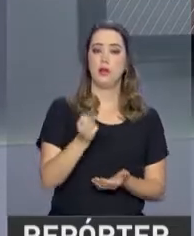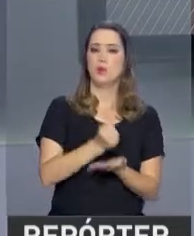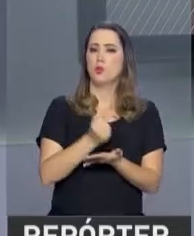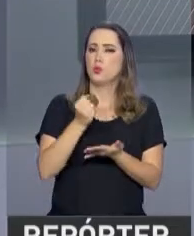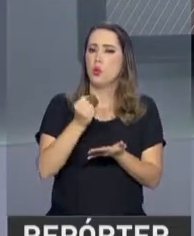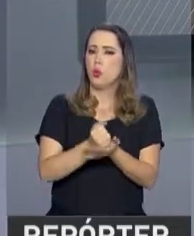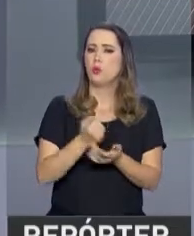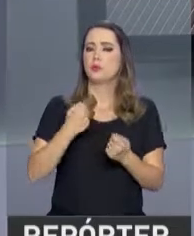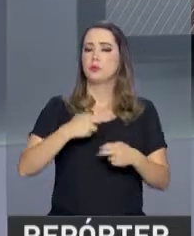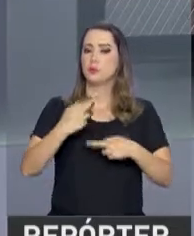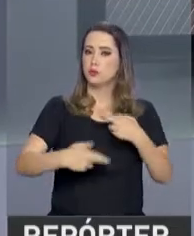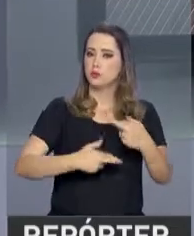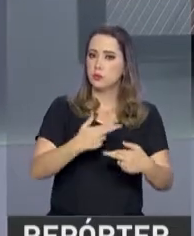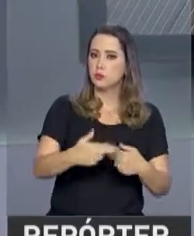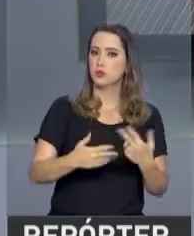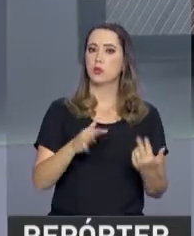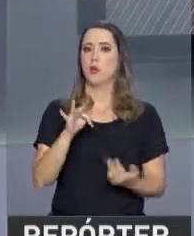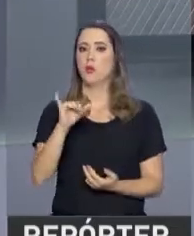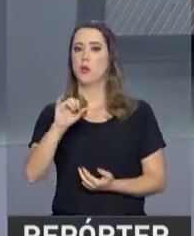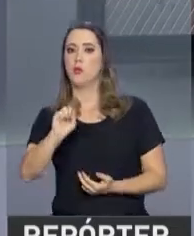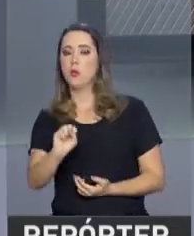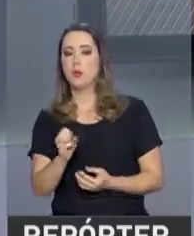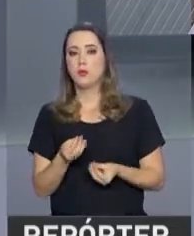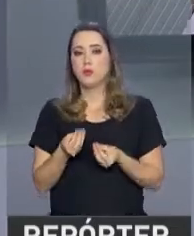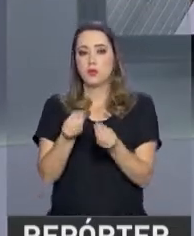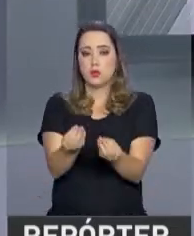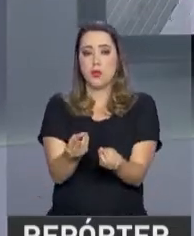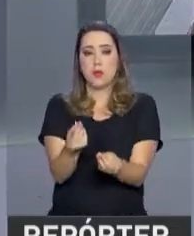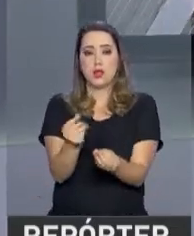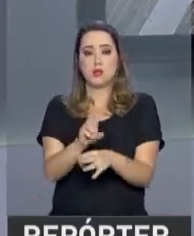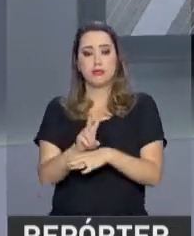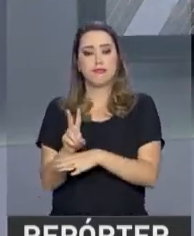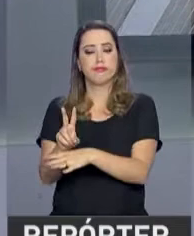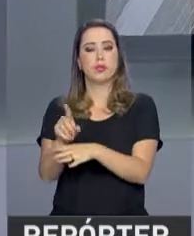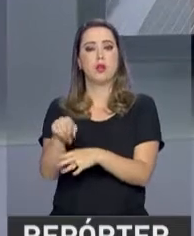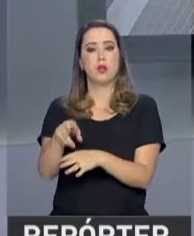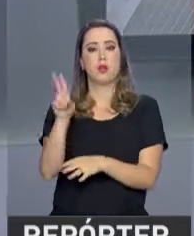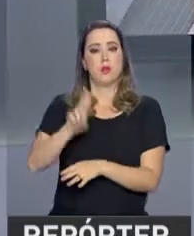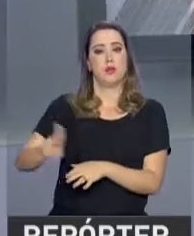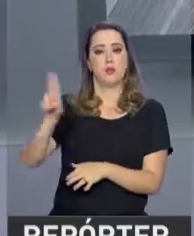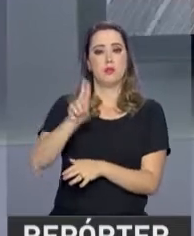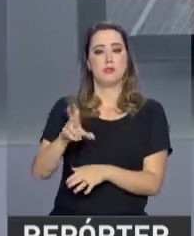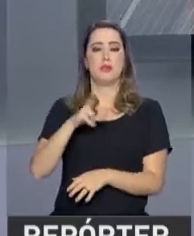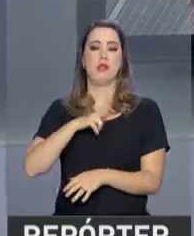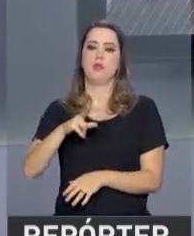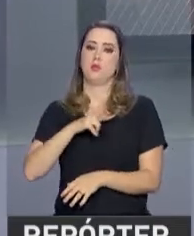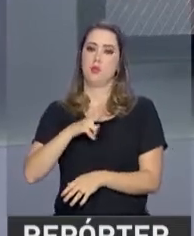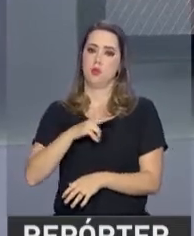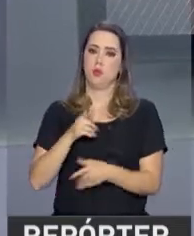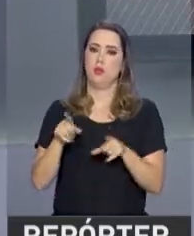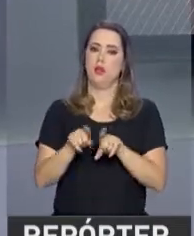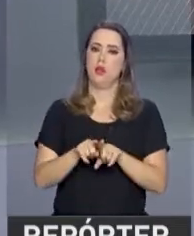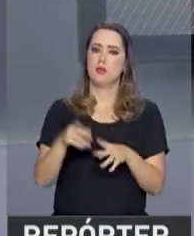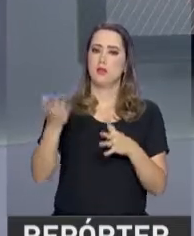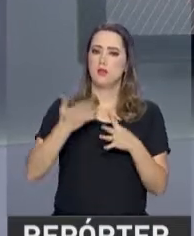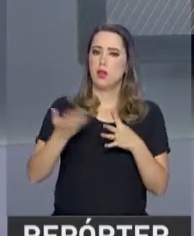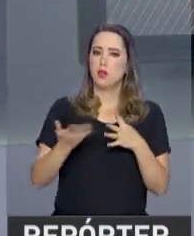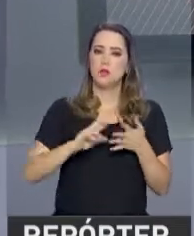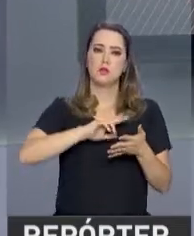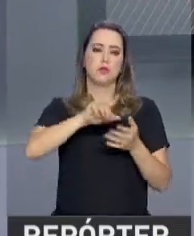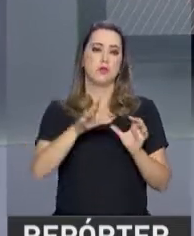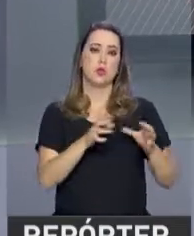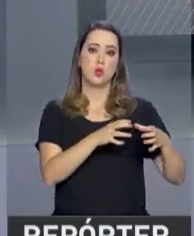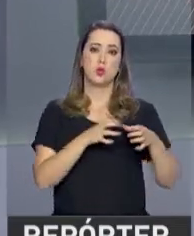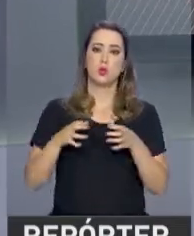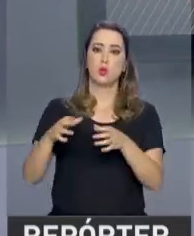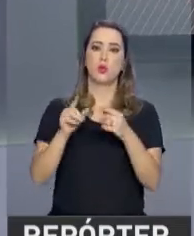devem ser renovados o fies concede crédito para cursos superiores em universidades privadas está dividido em diferentes modalidades